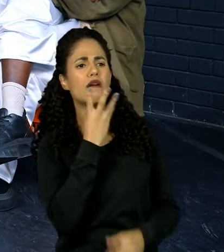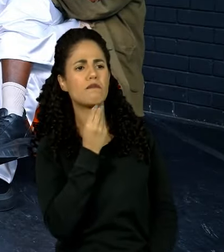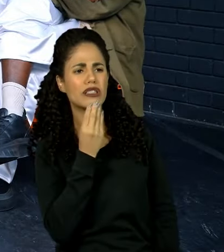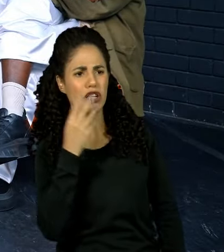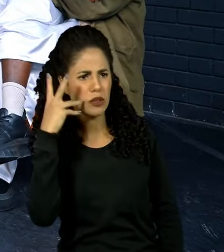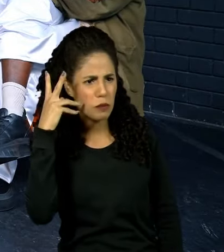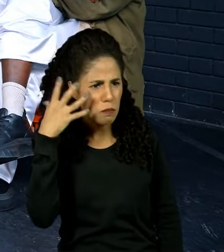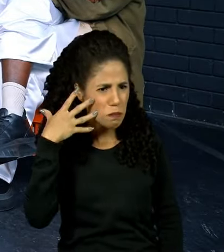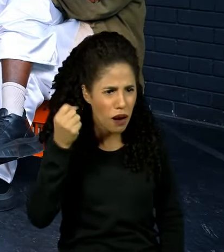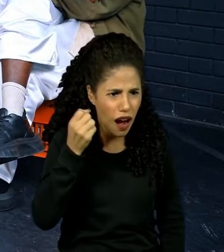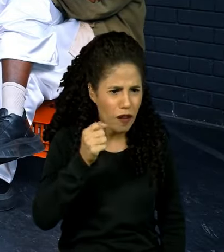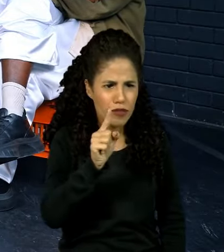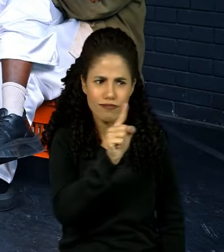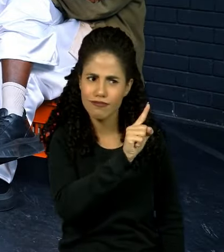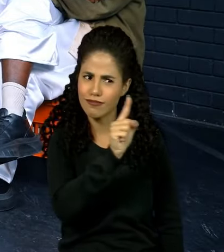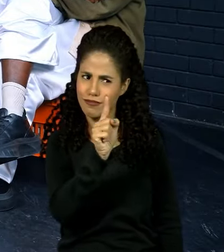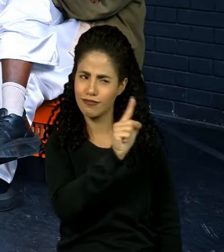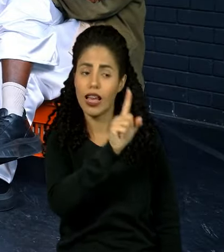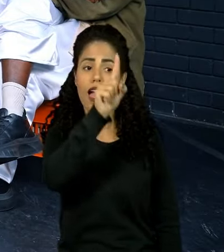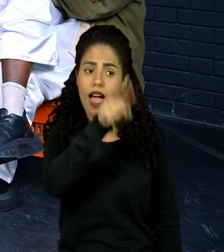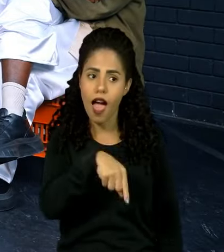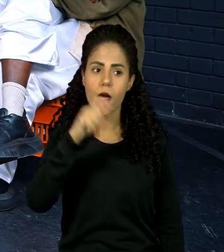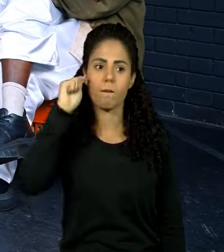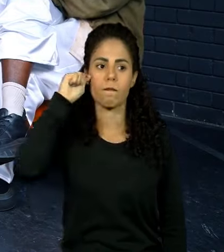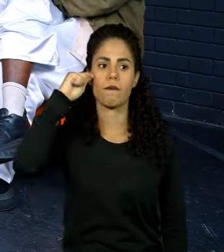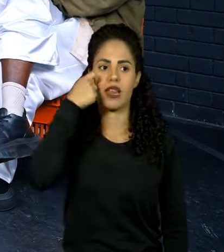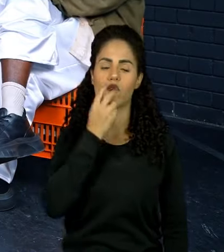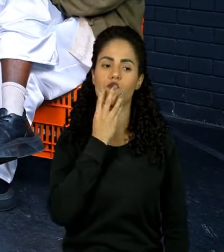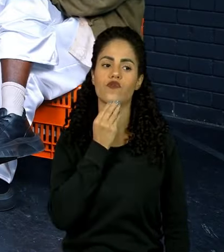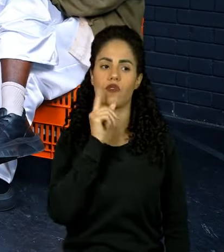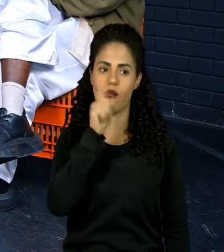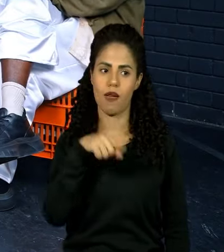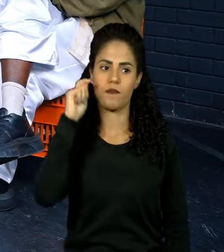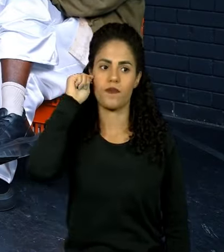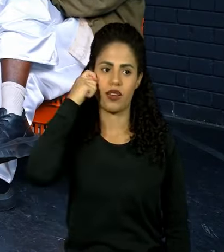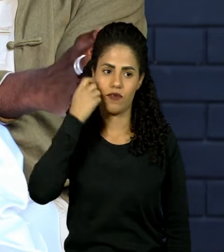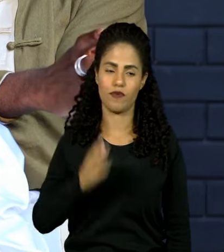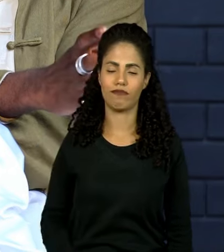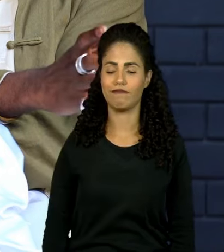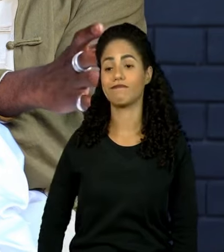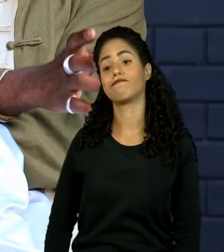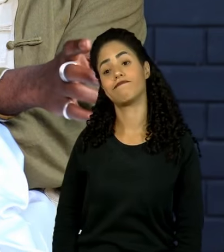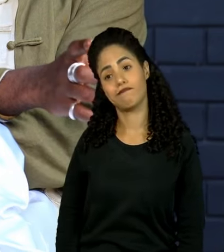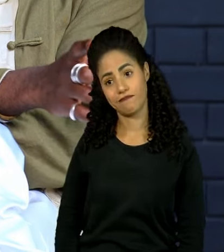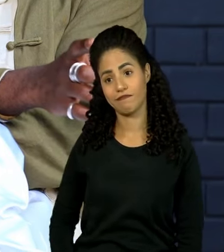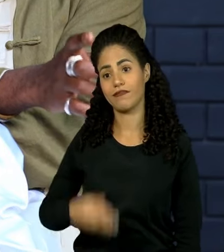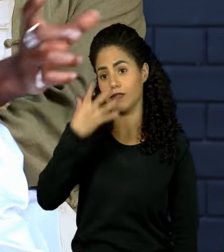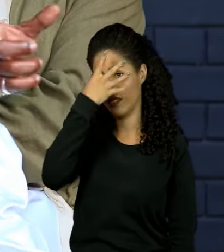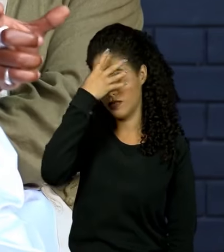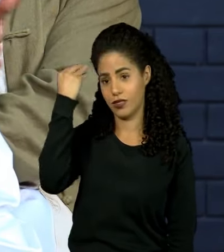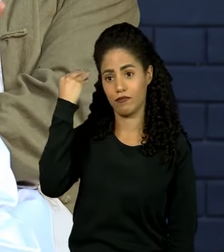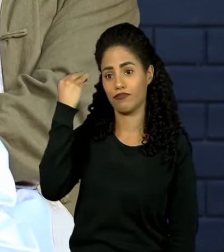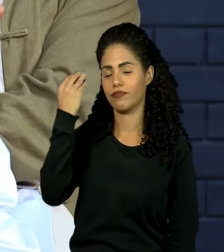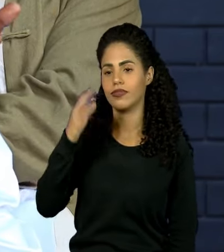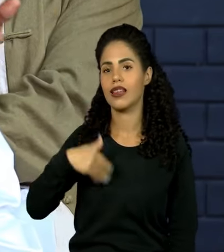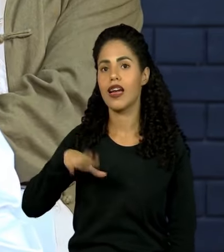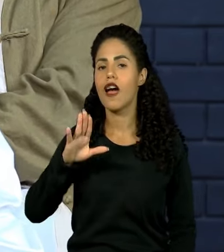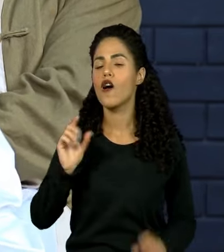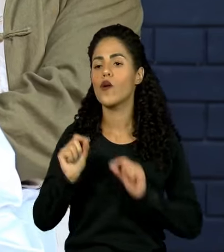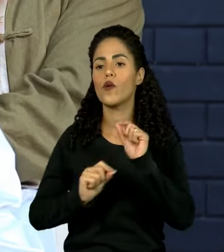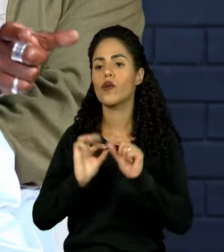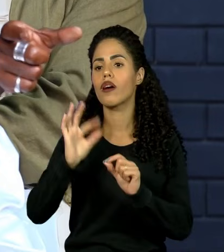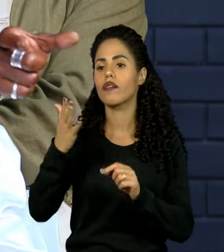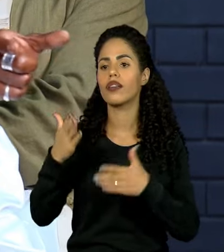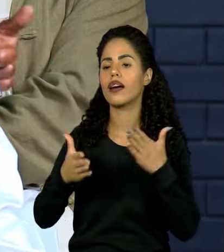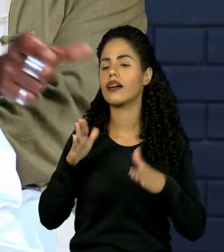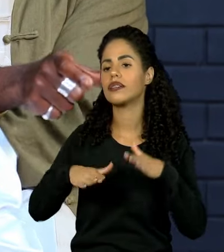origem real né desse desse grande escritor que é Machado de Assis é um grande apagamento né a intelectualidade ela não